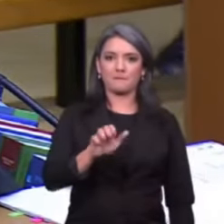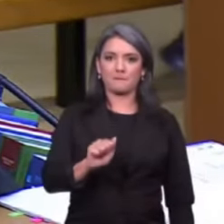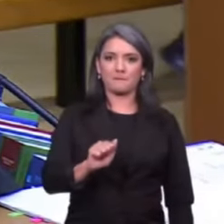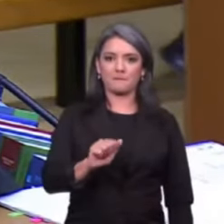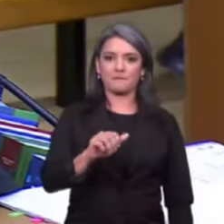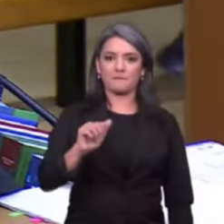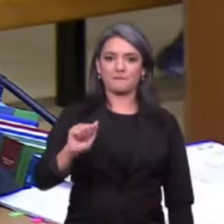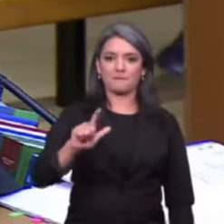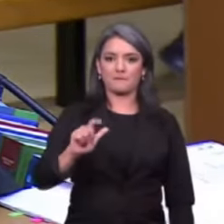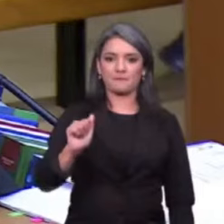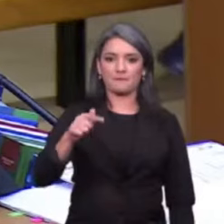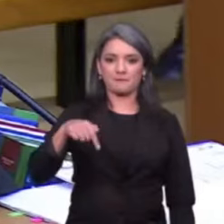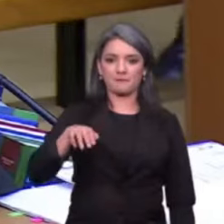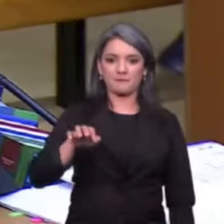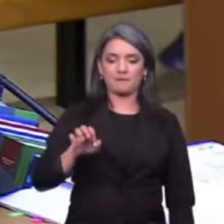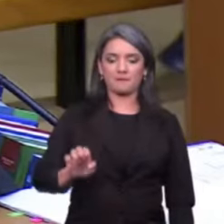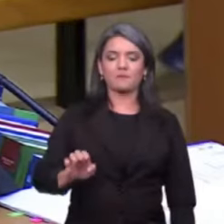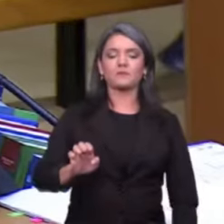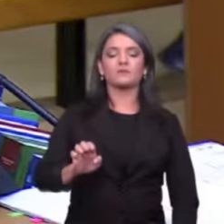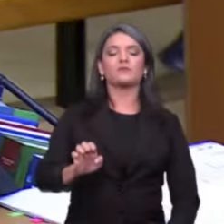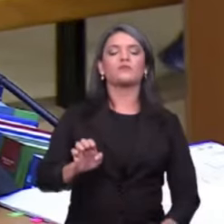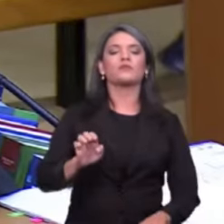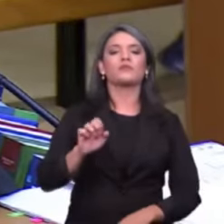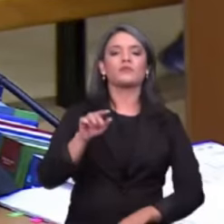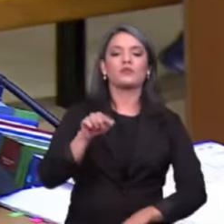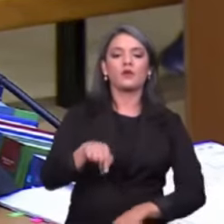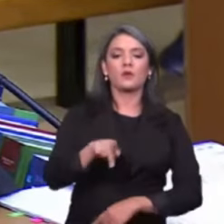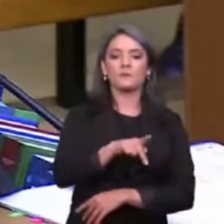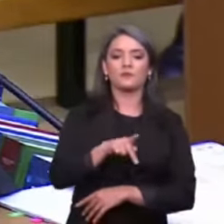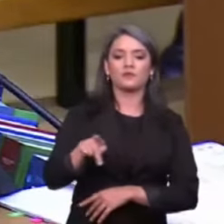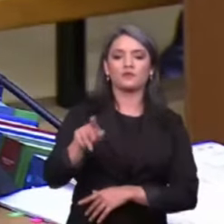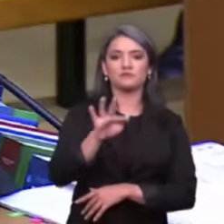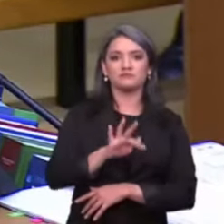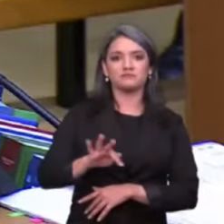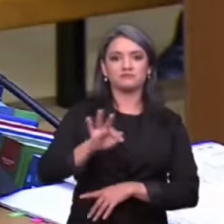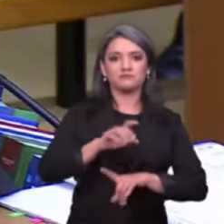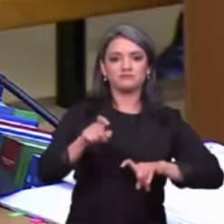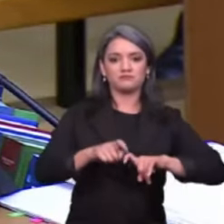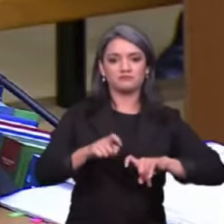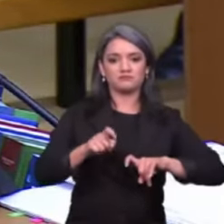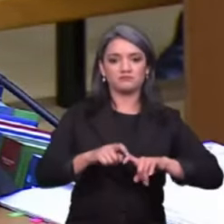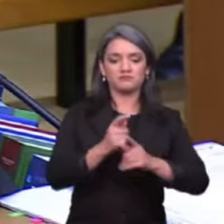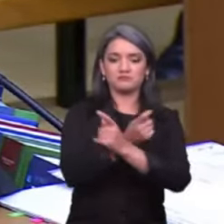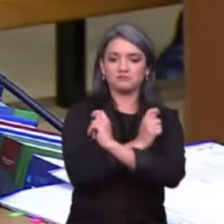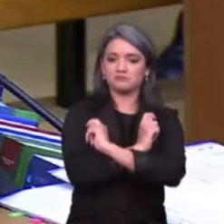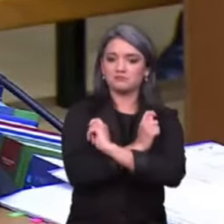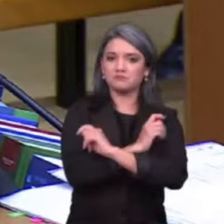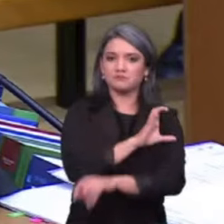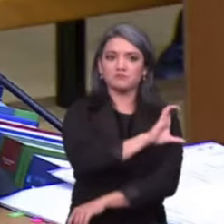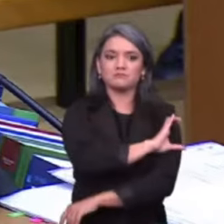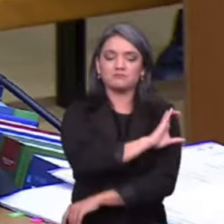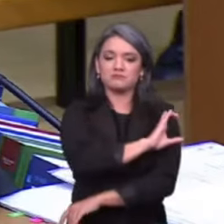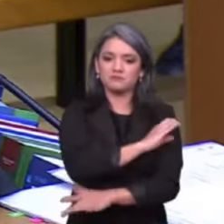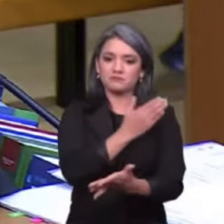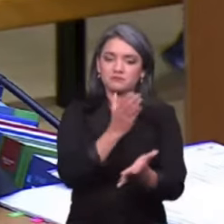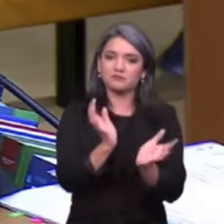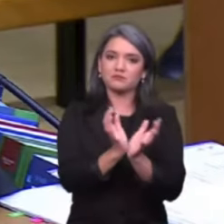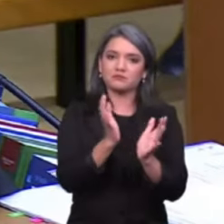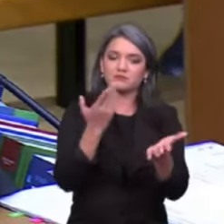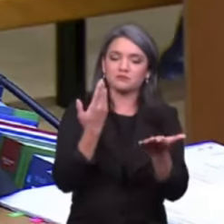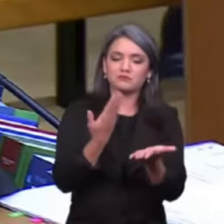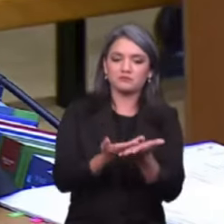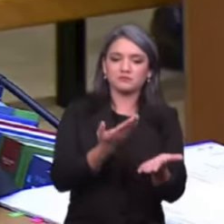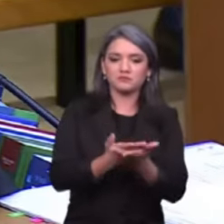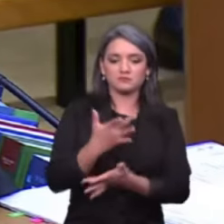livre docente da Faculdade de Medicina da USP, coordenador do Grupo de Estudos em Saúde do Homem, do